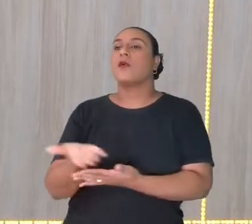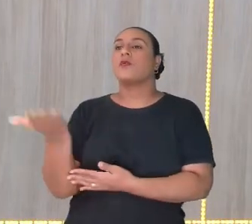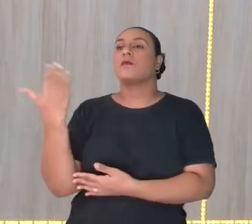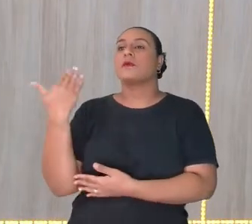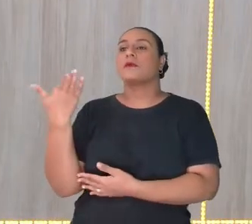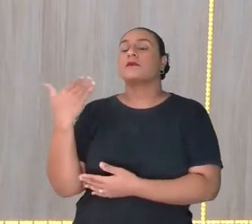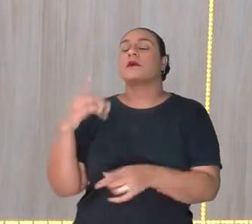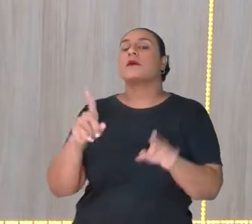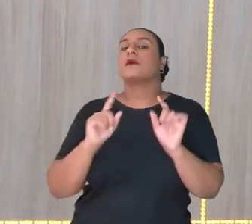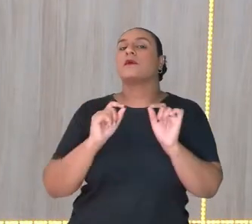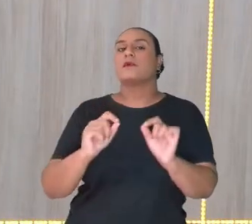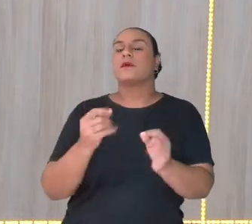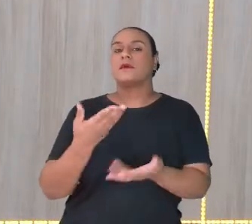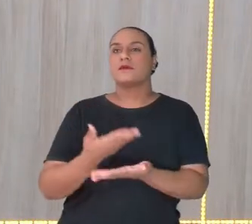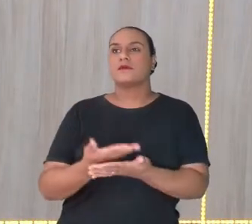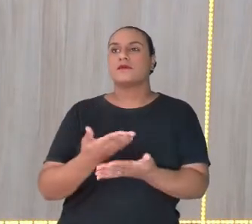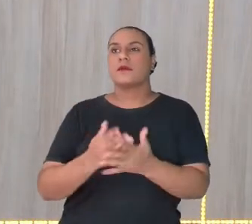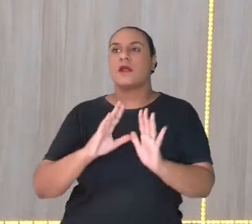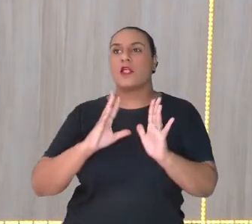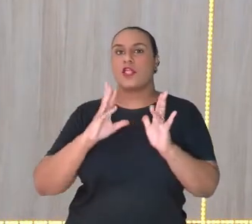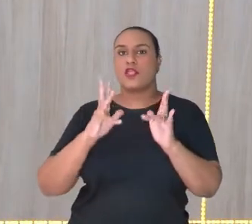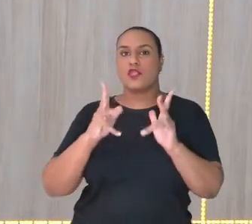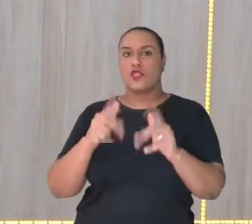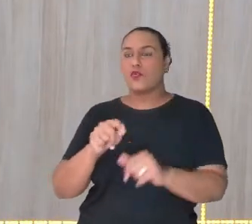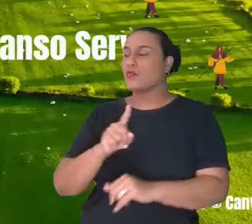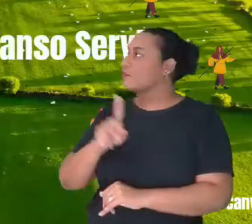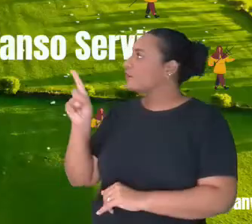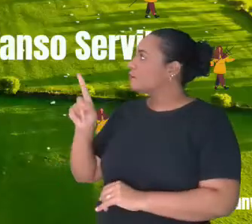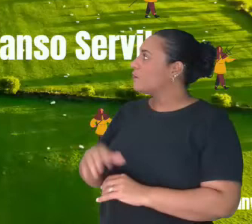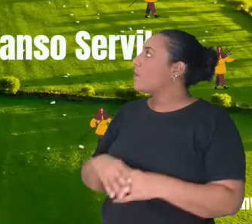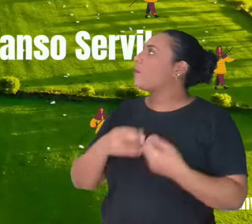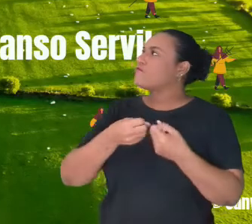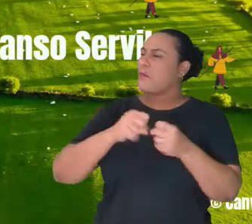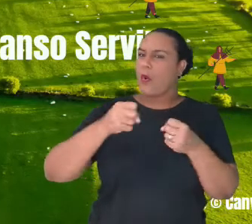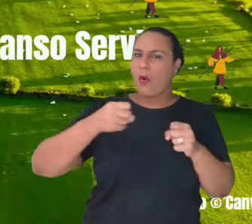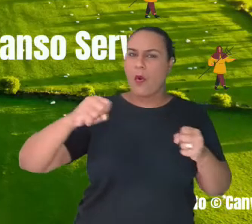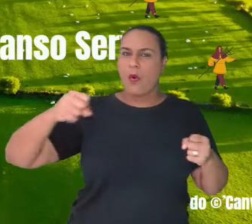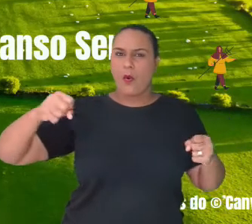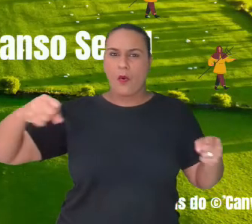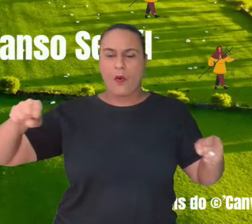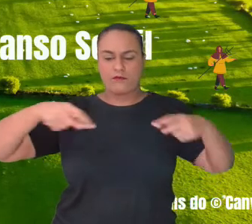o feudo, né, que era toda a grande extensão de terras, né,